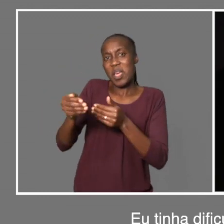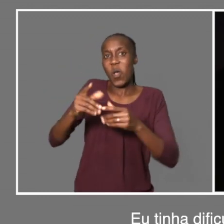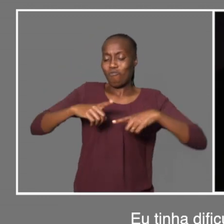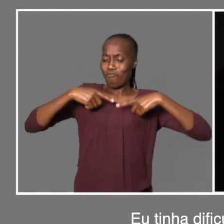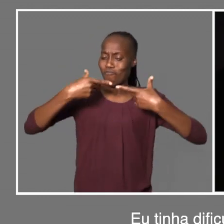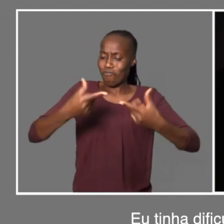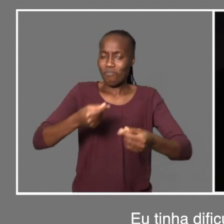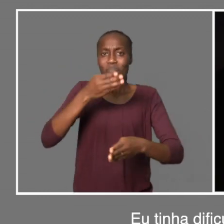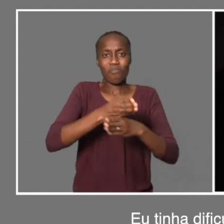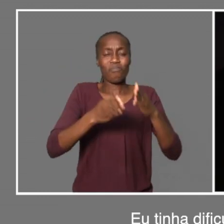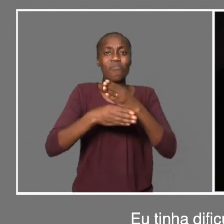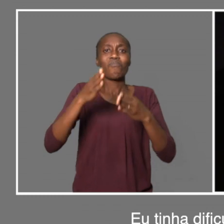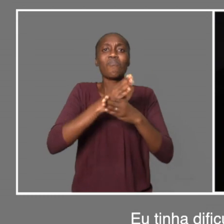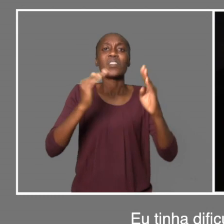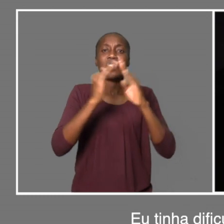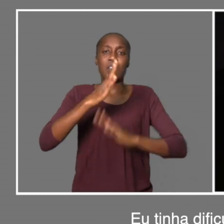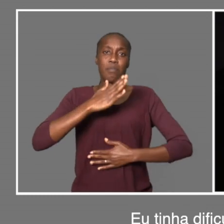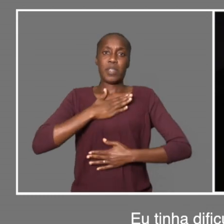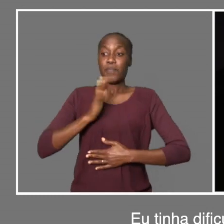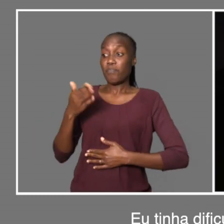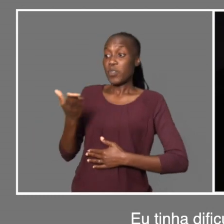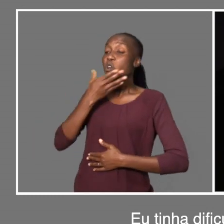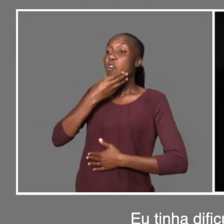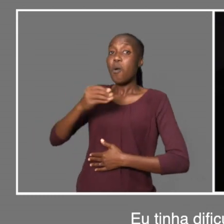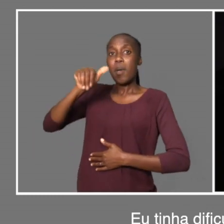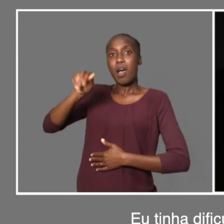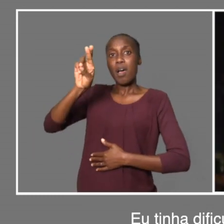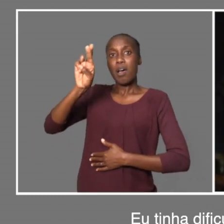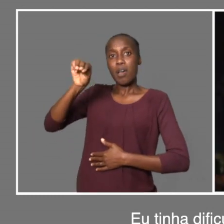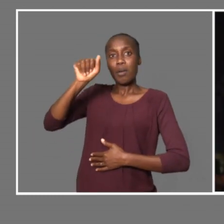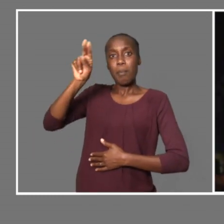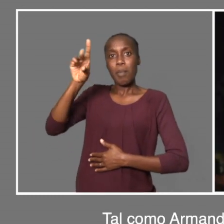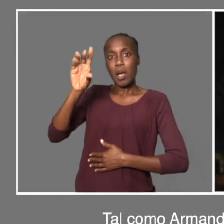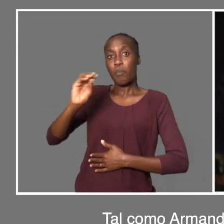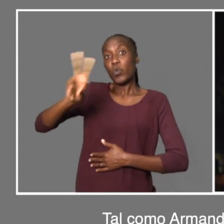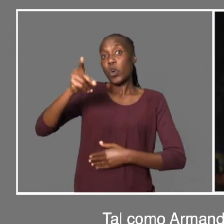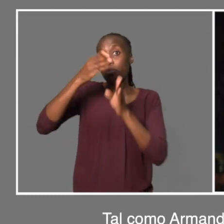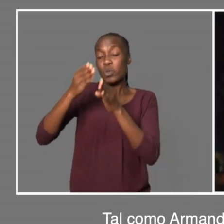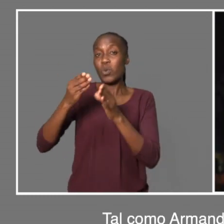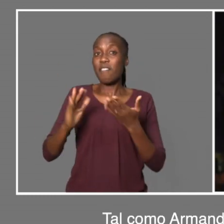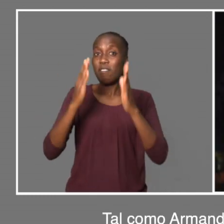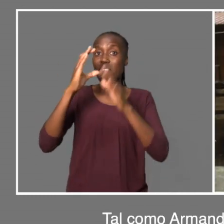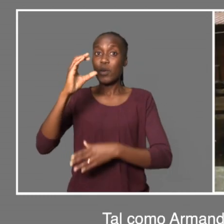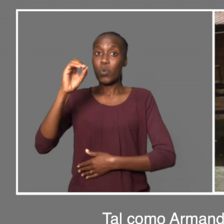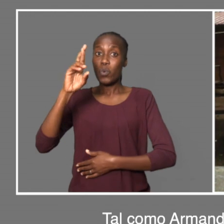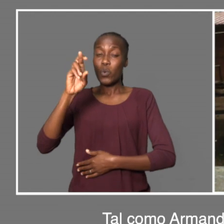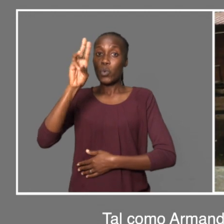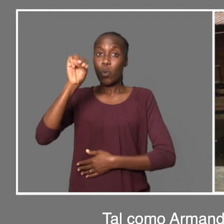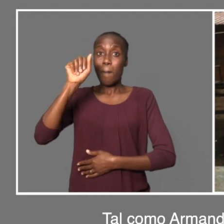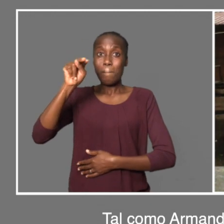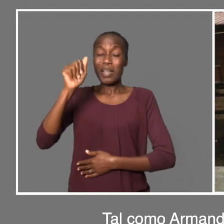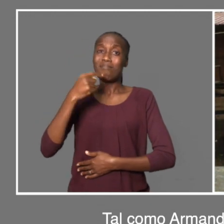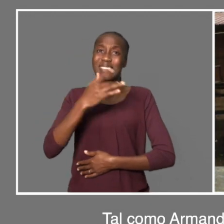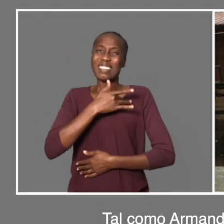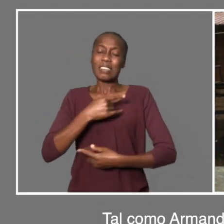que já temos água perto tenho vontade de construir a minha casa própria tal como Armando Massinque outros pescadores de